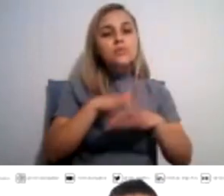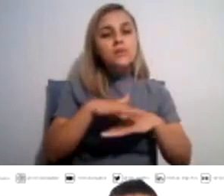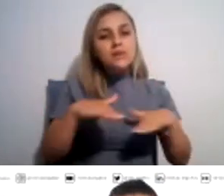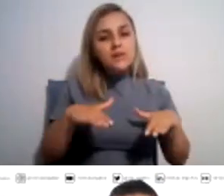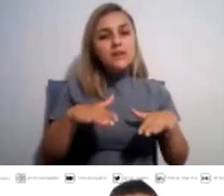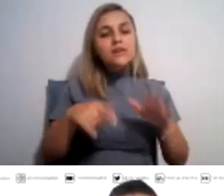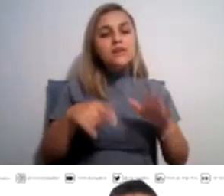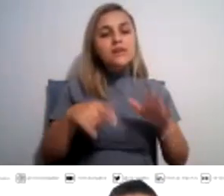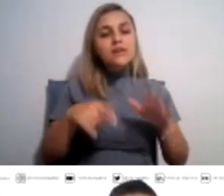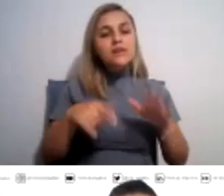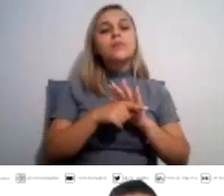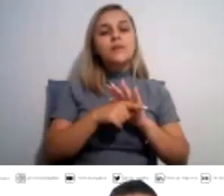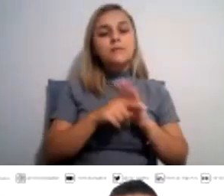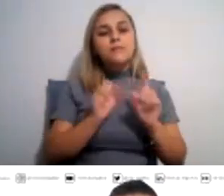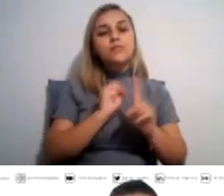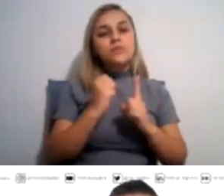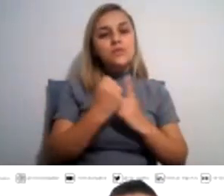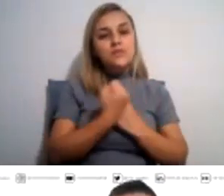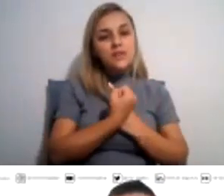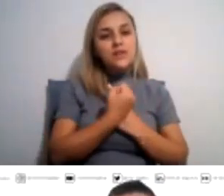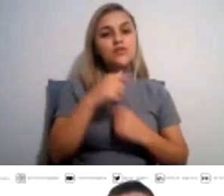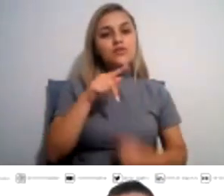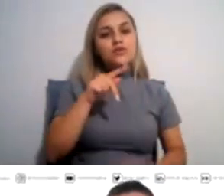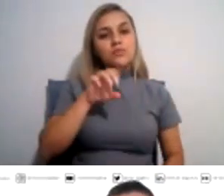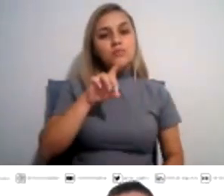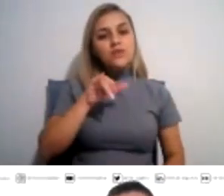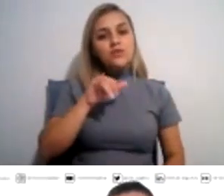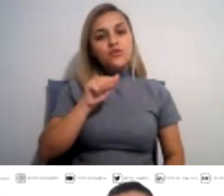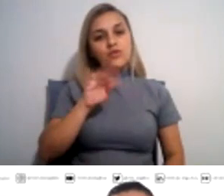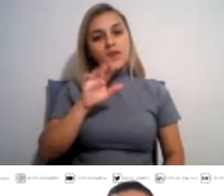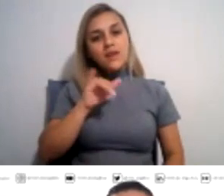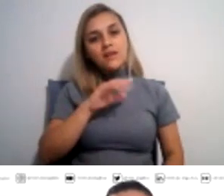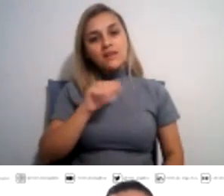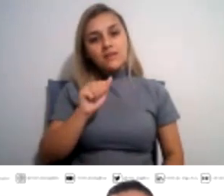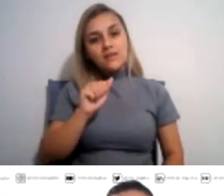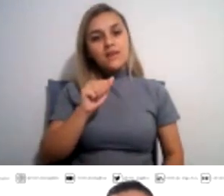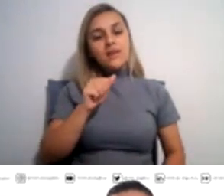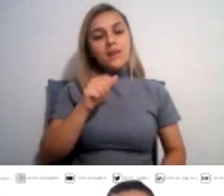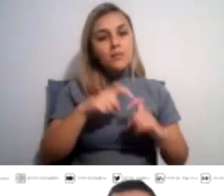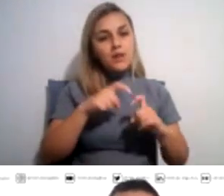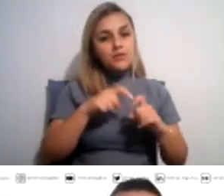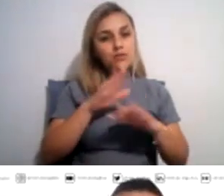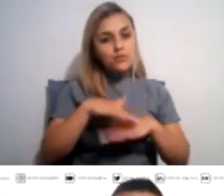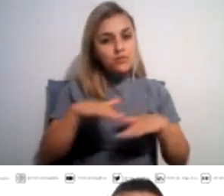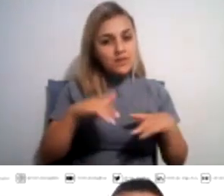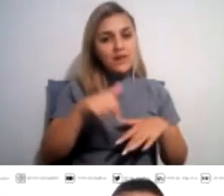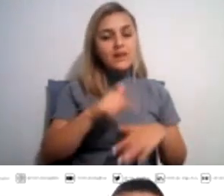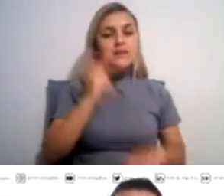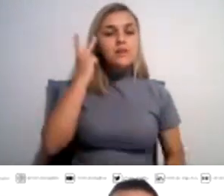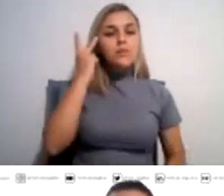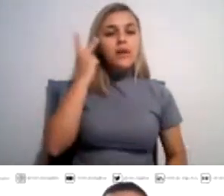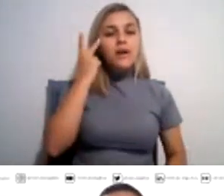Pediatria de São Paulo. Eu faço parte do grupo médico assistencial de deficiência intelectual do Hospital Albert Einstein.